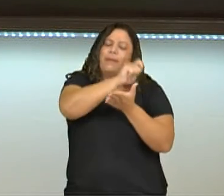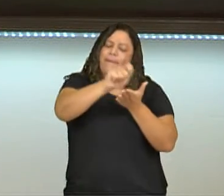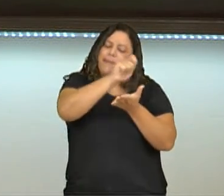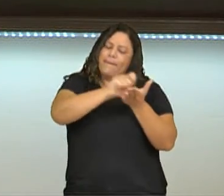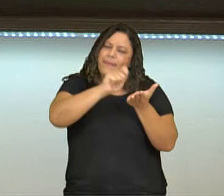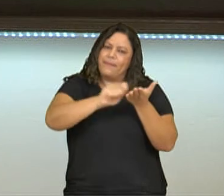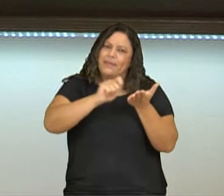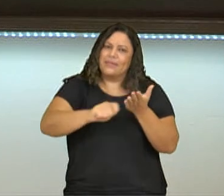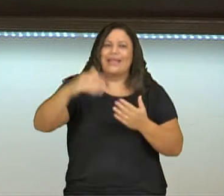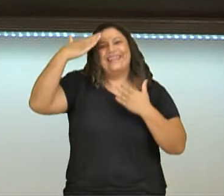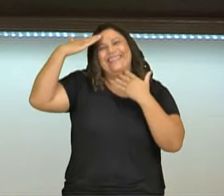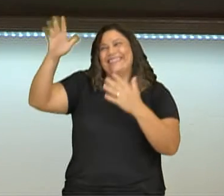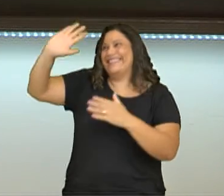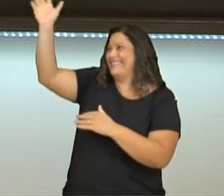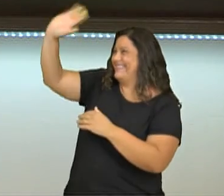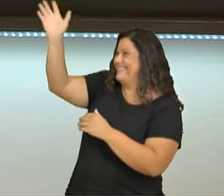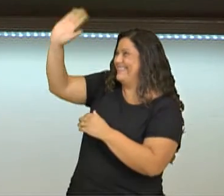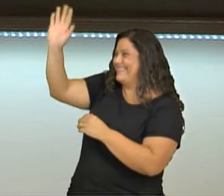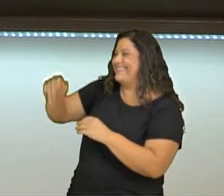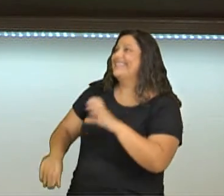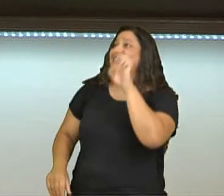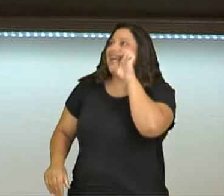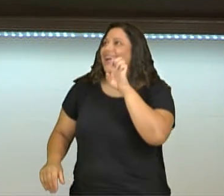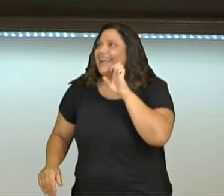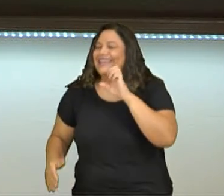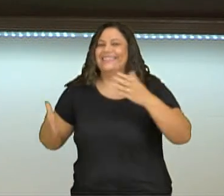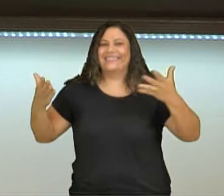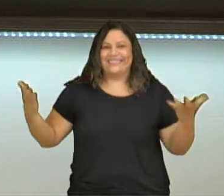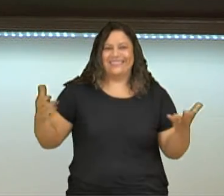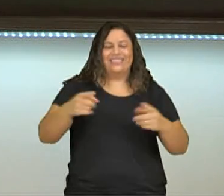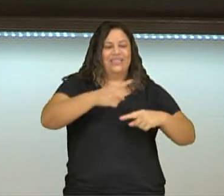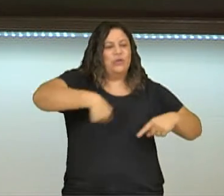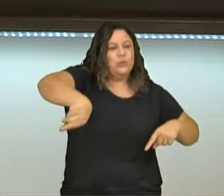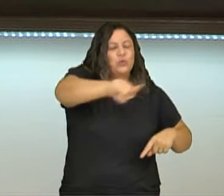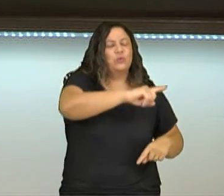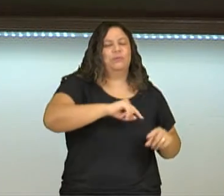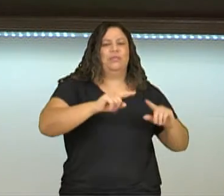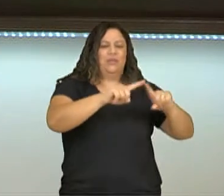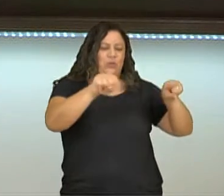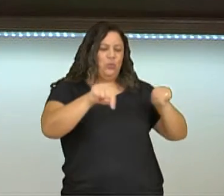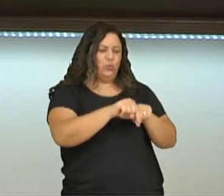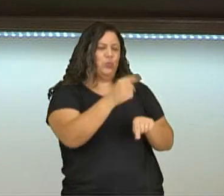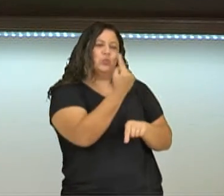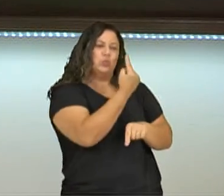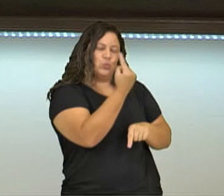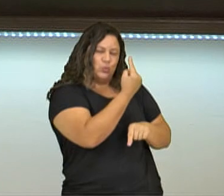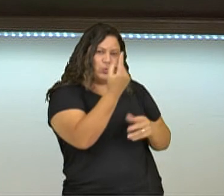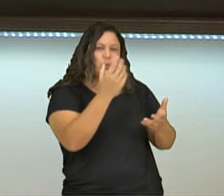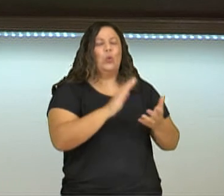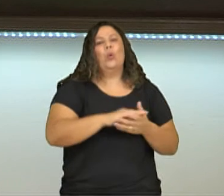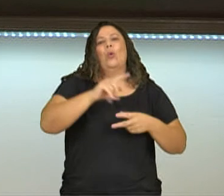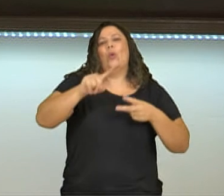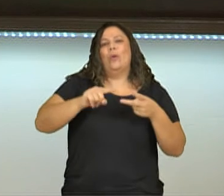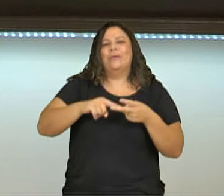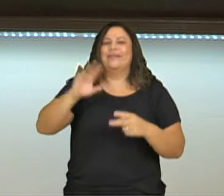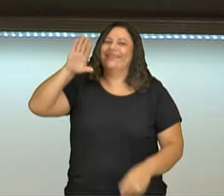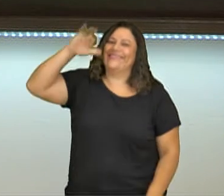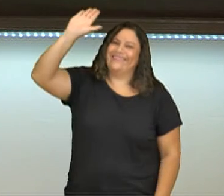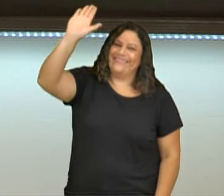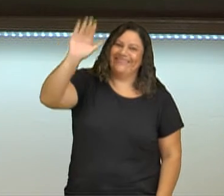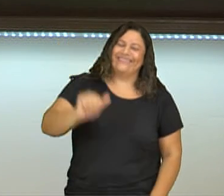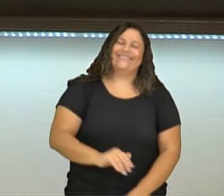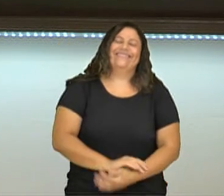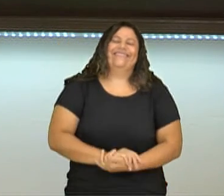anotações. Quero agradecer a Elisângela, né? Aqui aos meninos do Estúdio 1, seu Rubens e o Jonathan, e até a próxima.